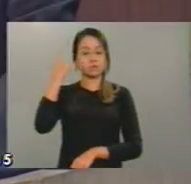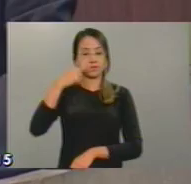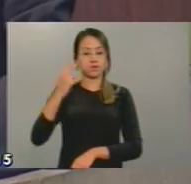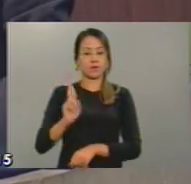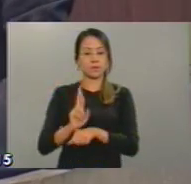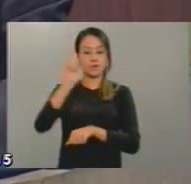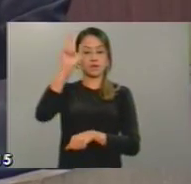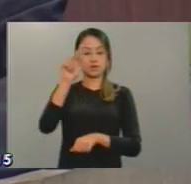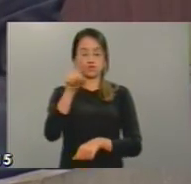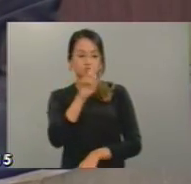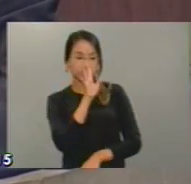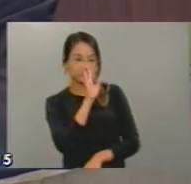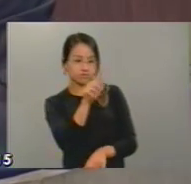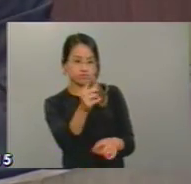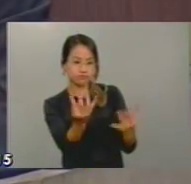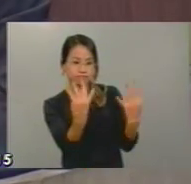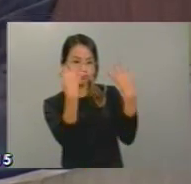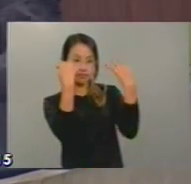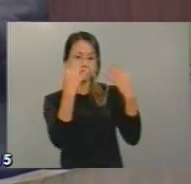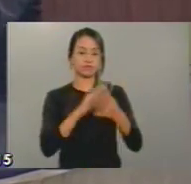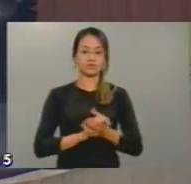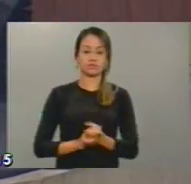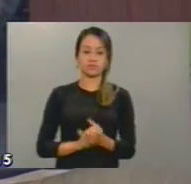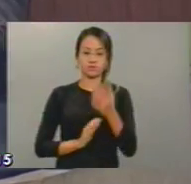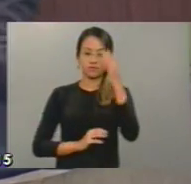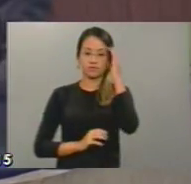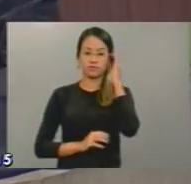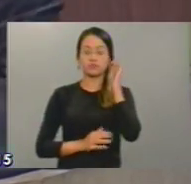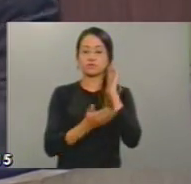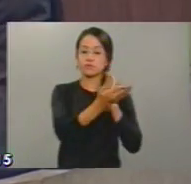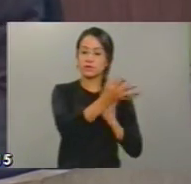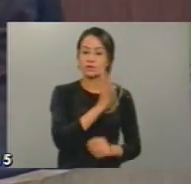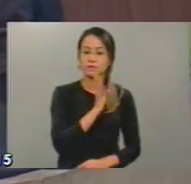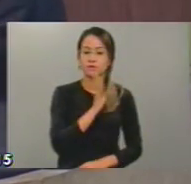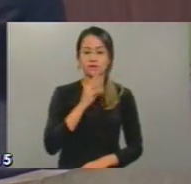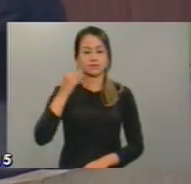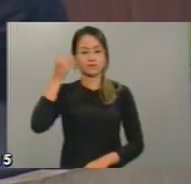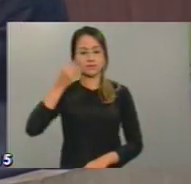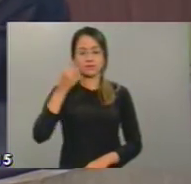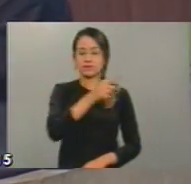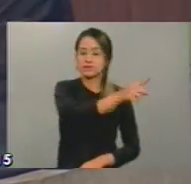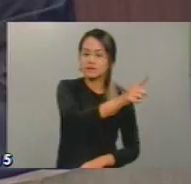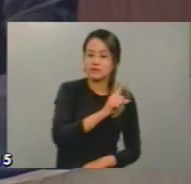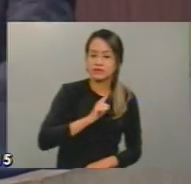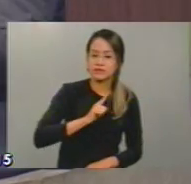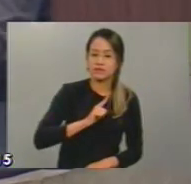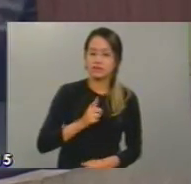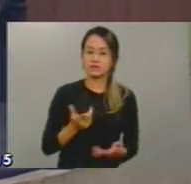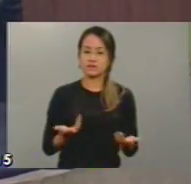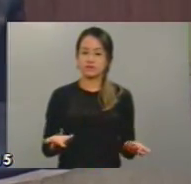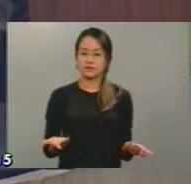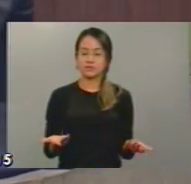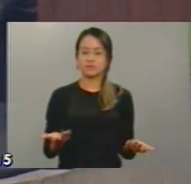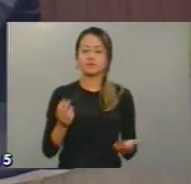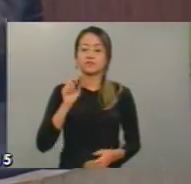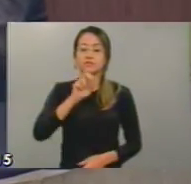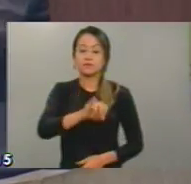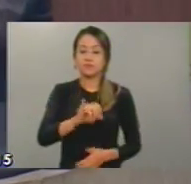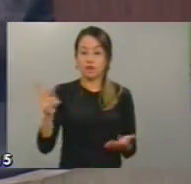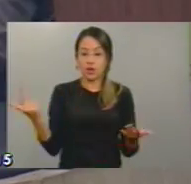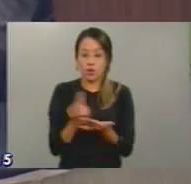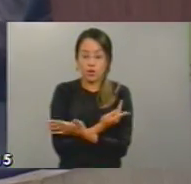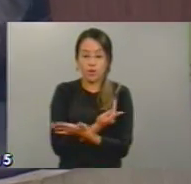acompanham das galerias da Assembleia. Eles têm conhecimento que quem persegue